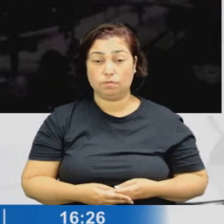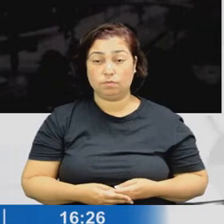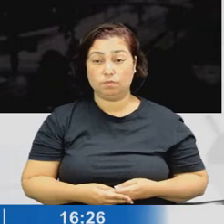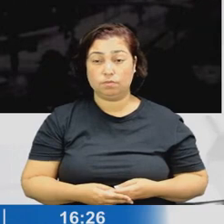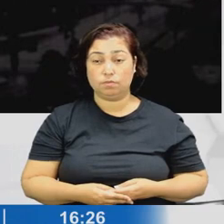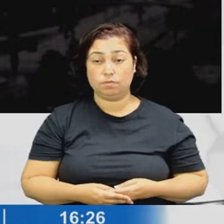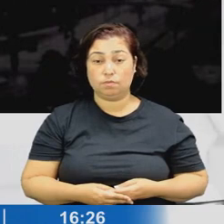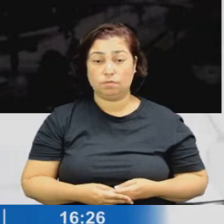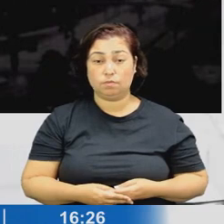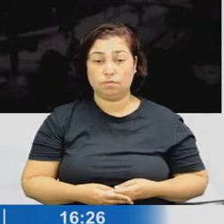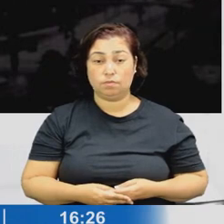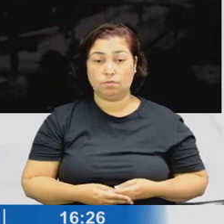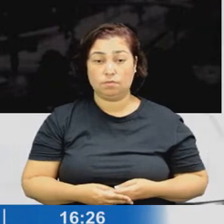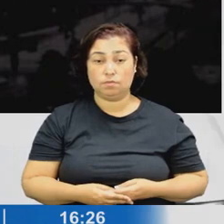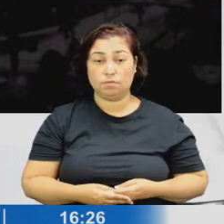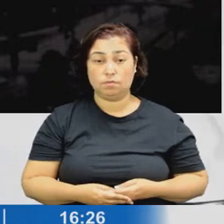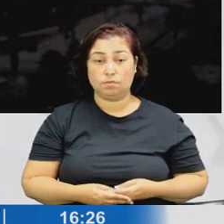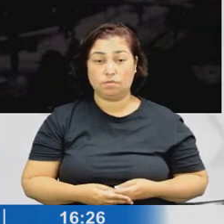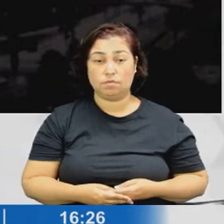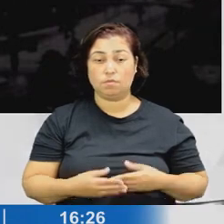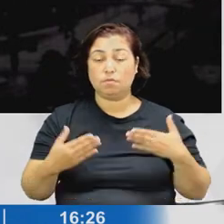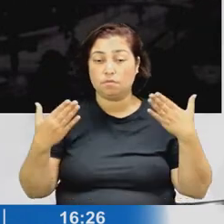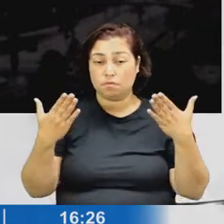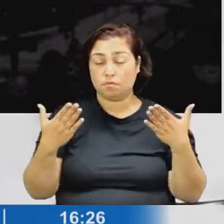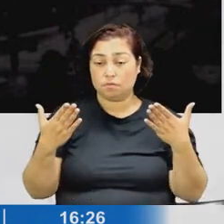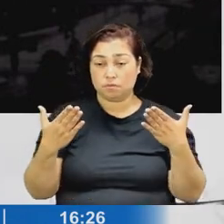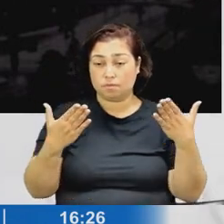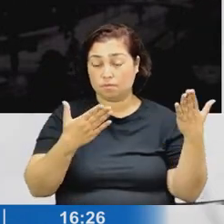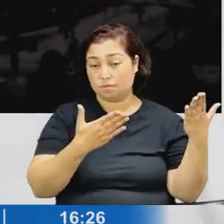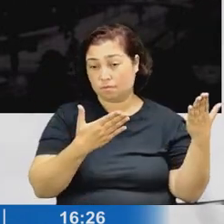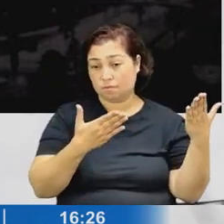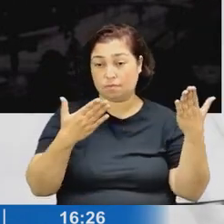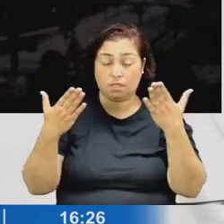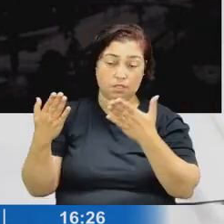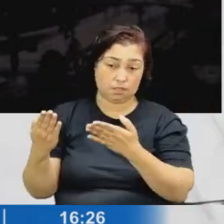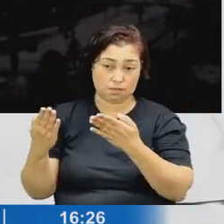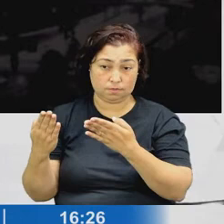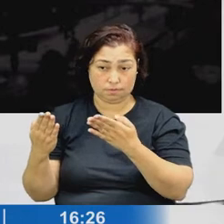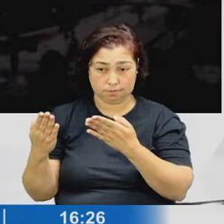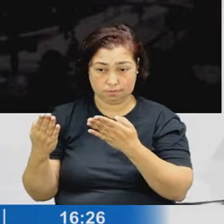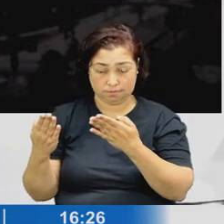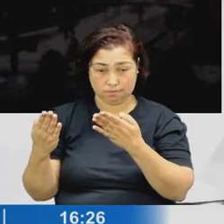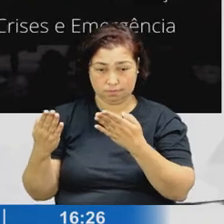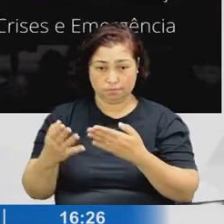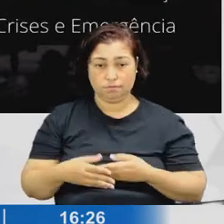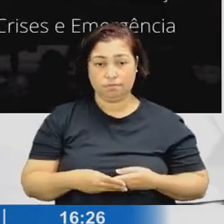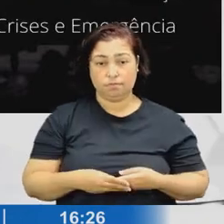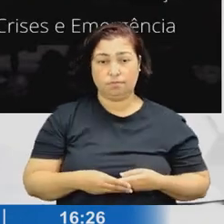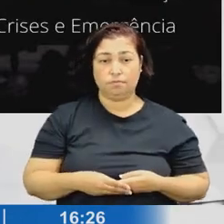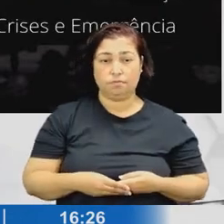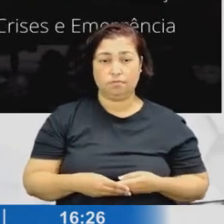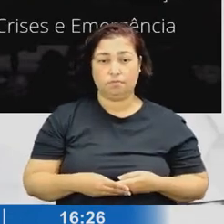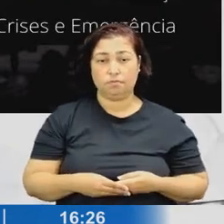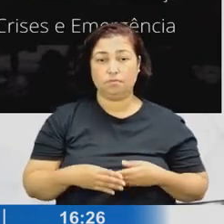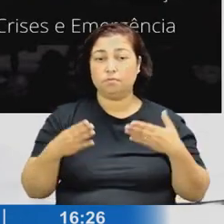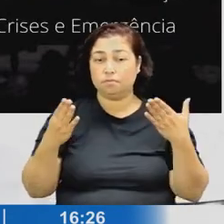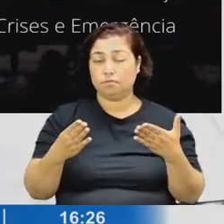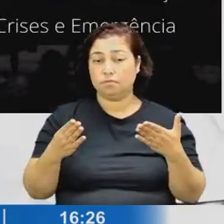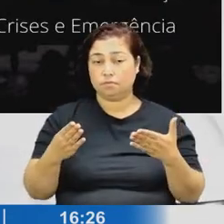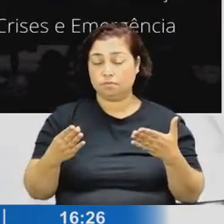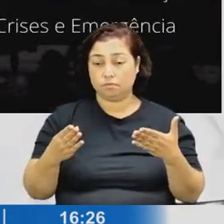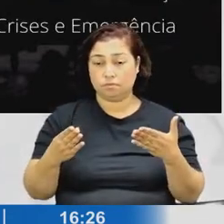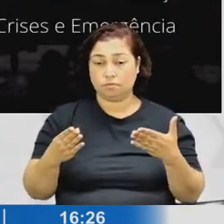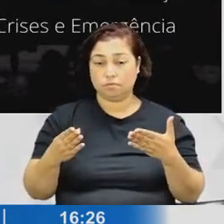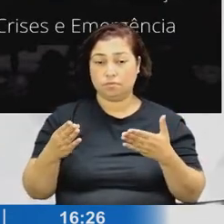construção Constância OK são as ações proativas e plano de imagem imagem técnica imagem arquetípica vamos lá isso daqui já vai para o final